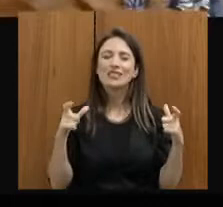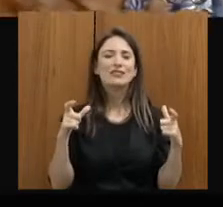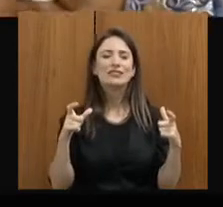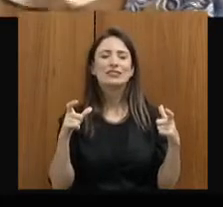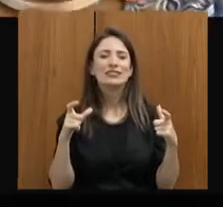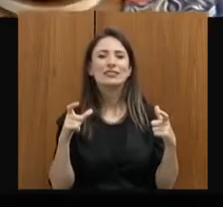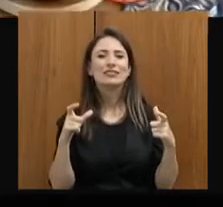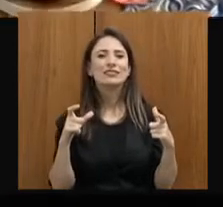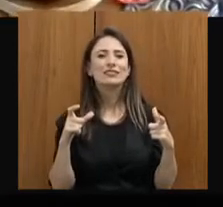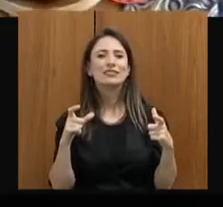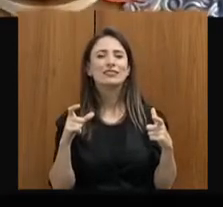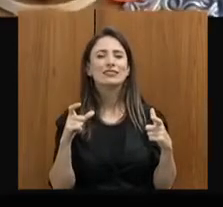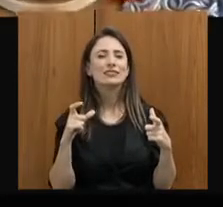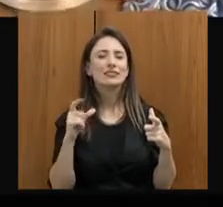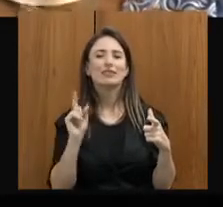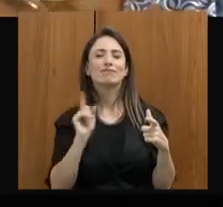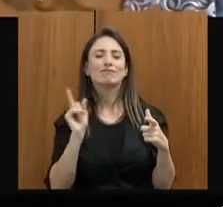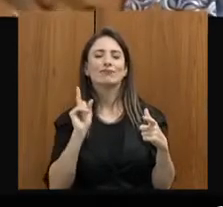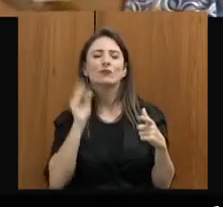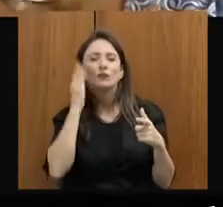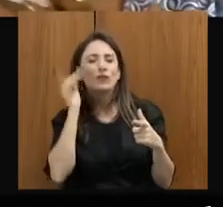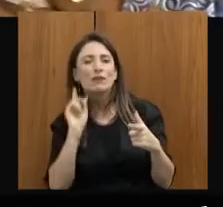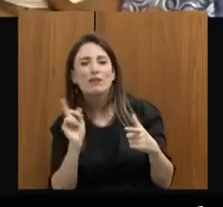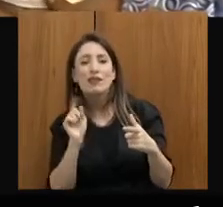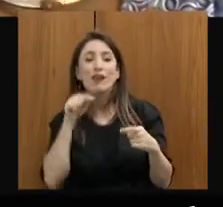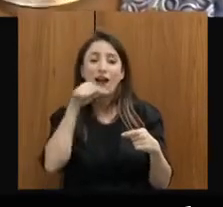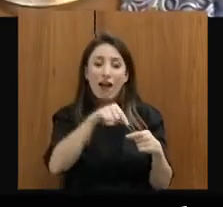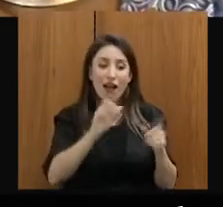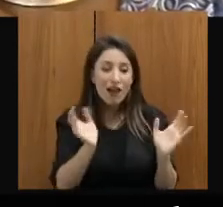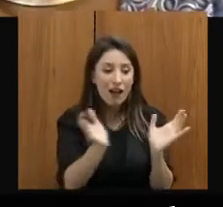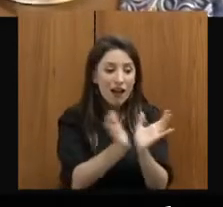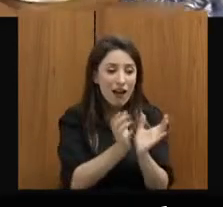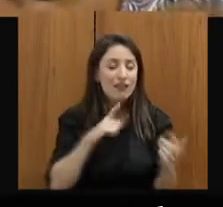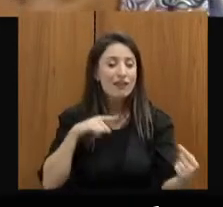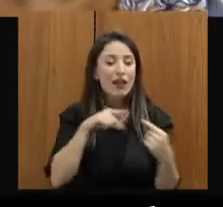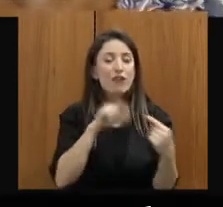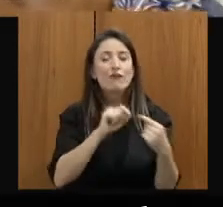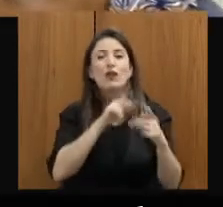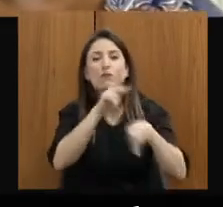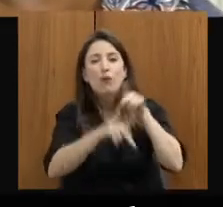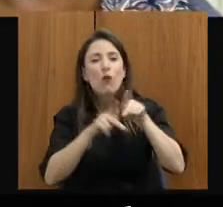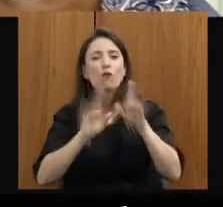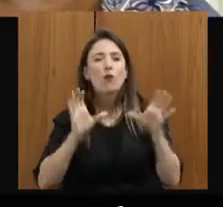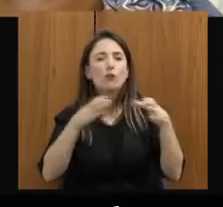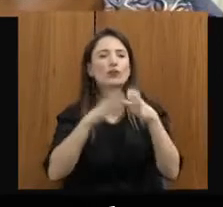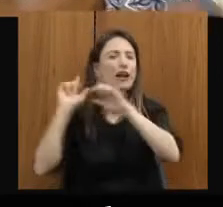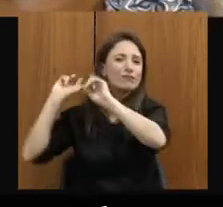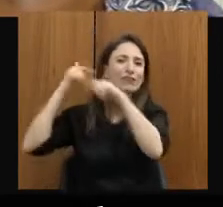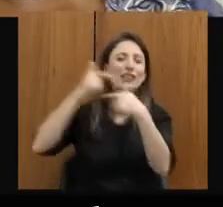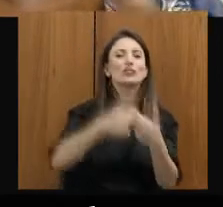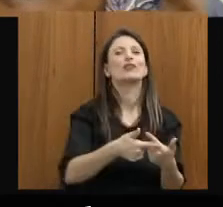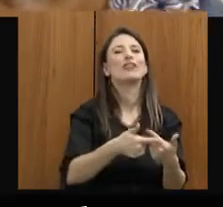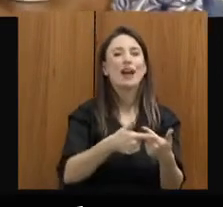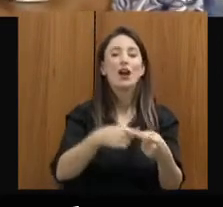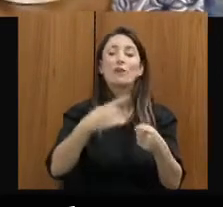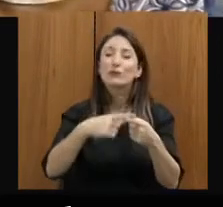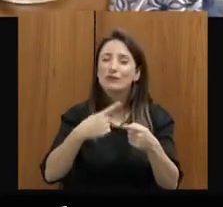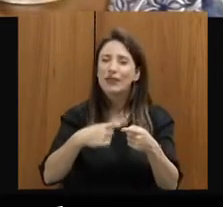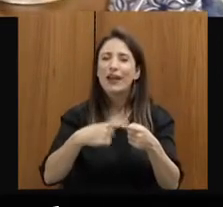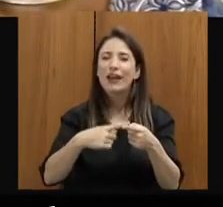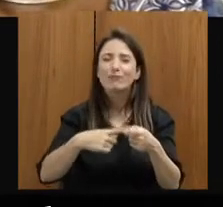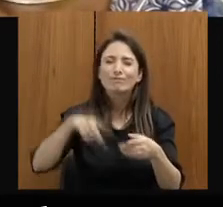ela sim seria nesse conceito de povos e comunidades tradicionais porque historicamente acabaram sendo